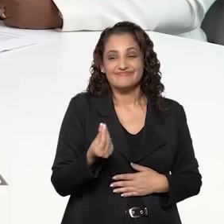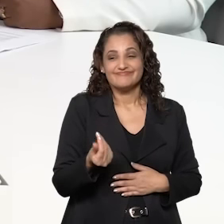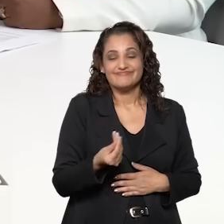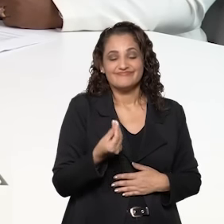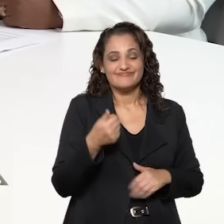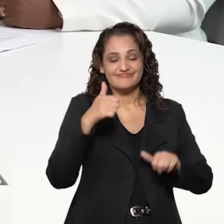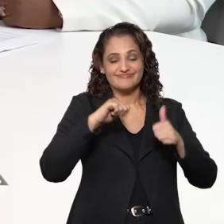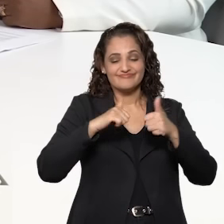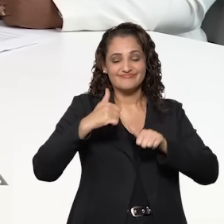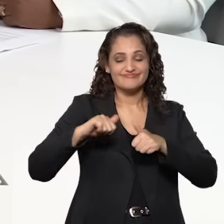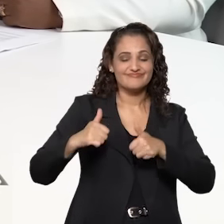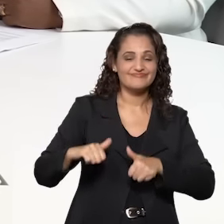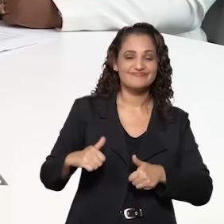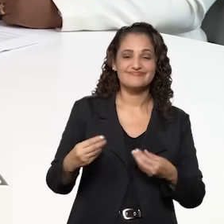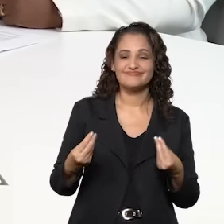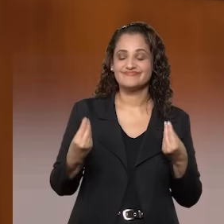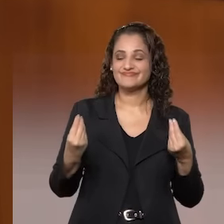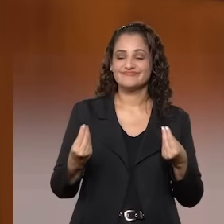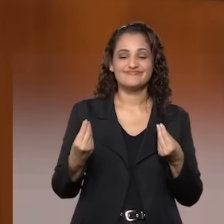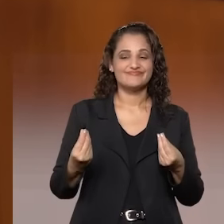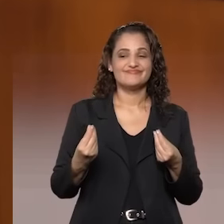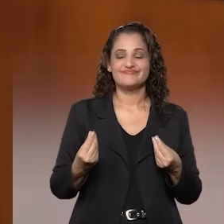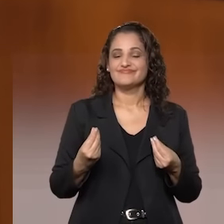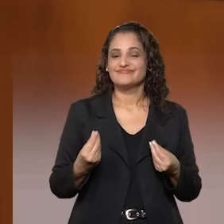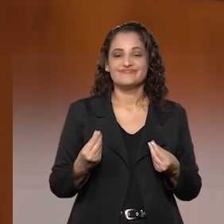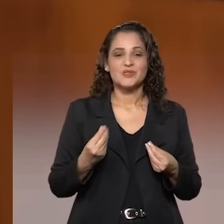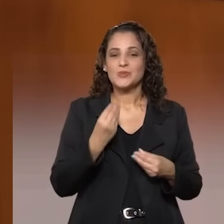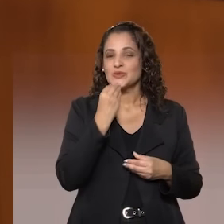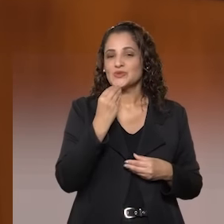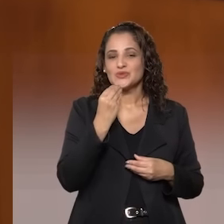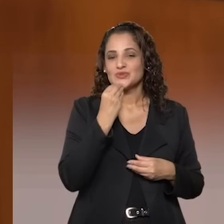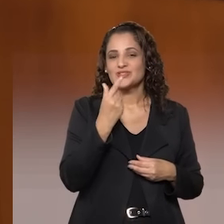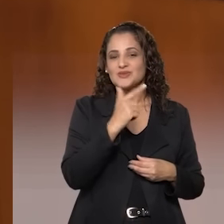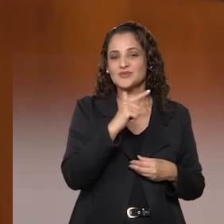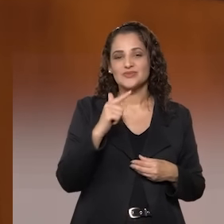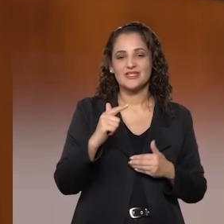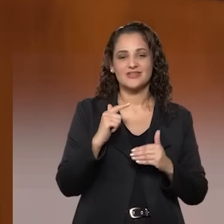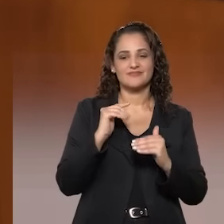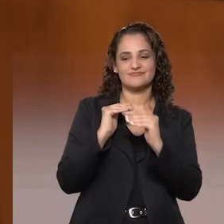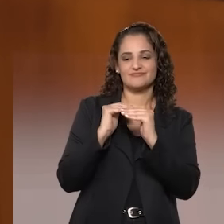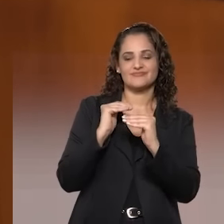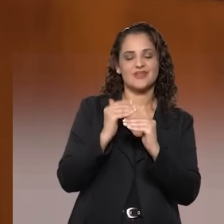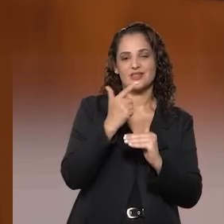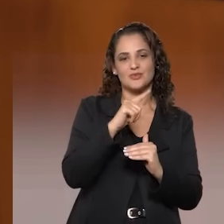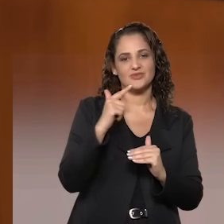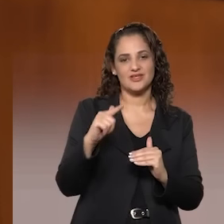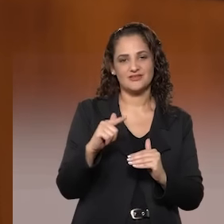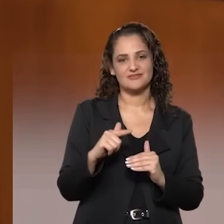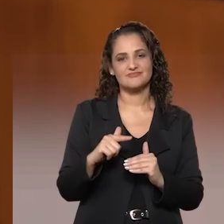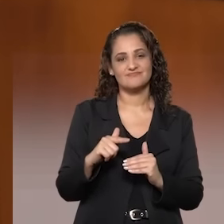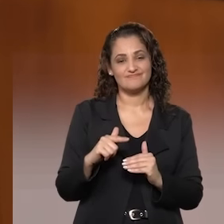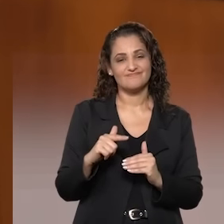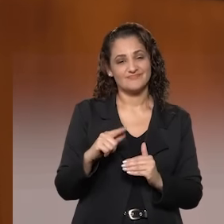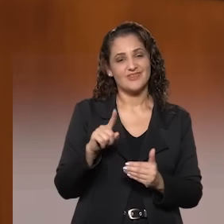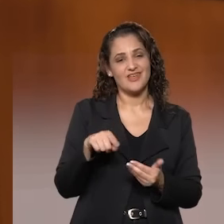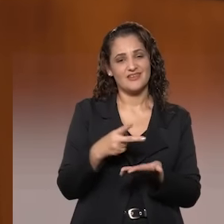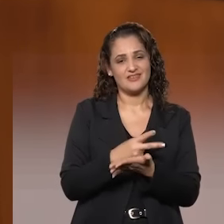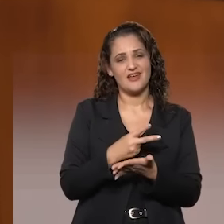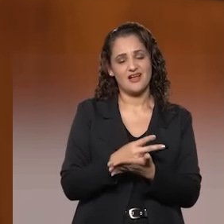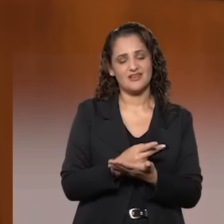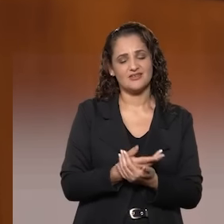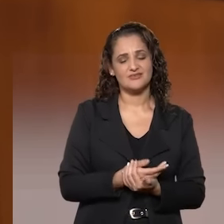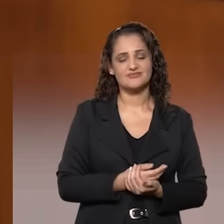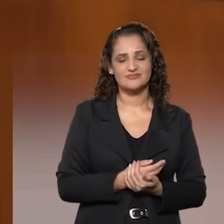oportunidades de carreira isso é perverso né então nós temos que ficar muito atentos com